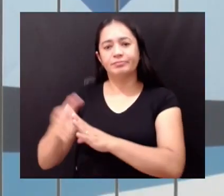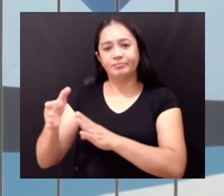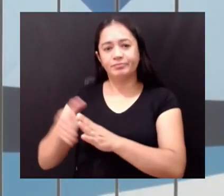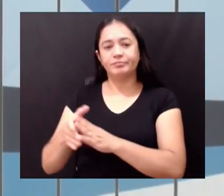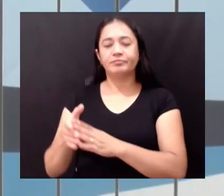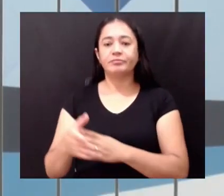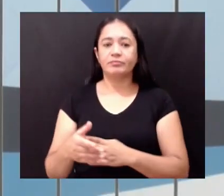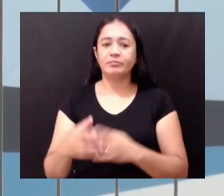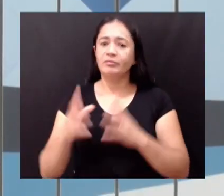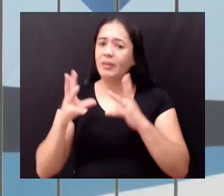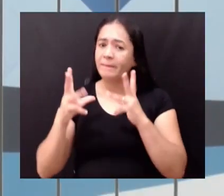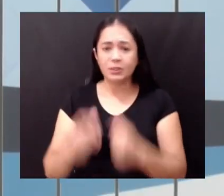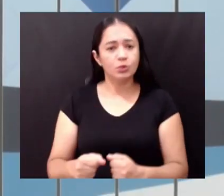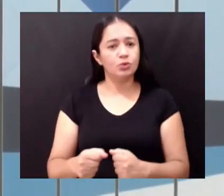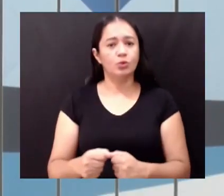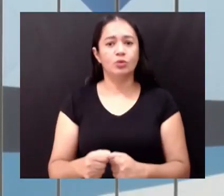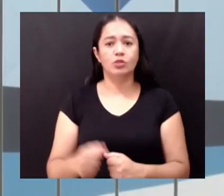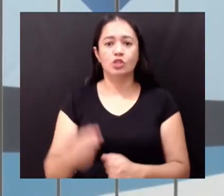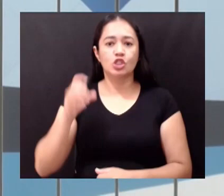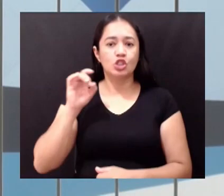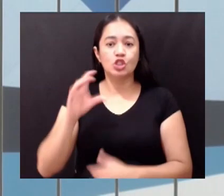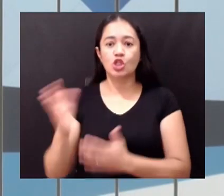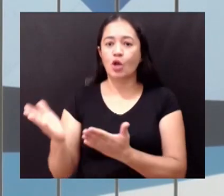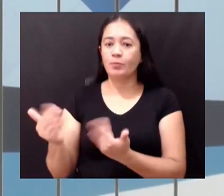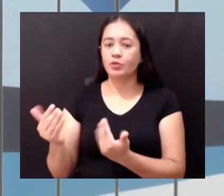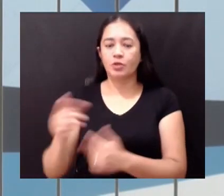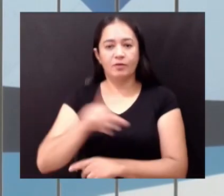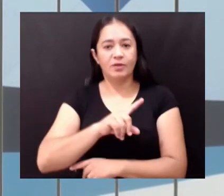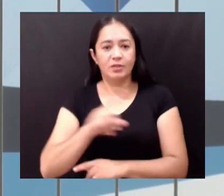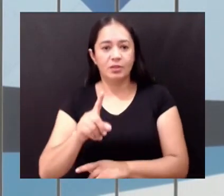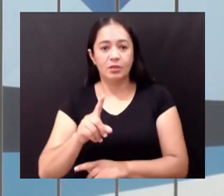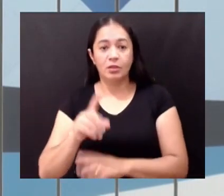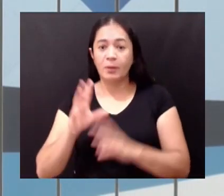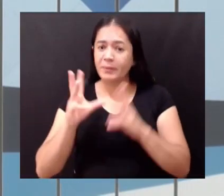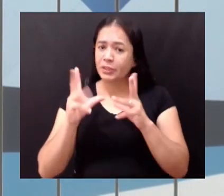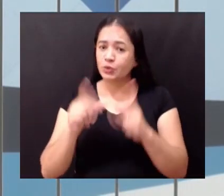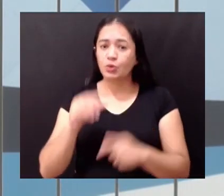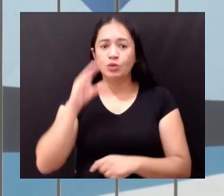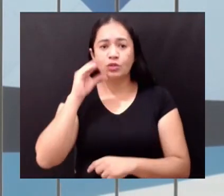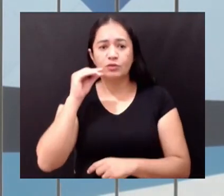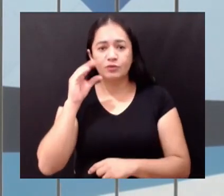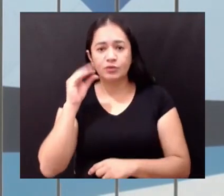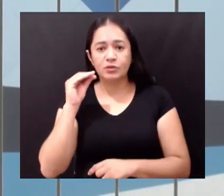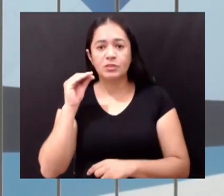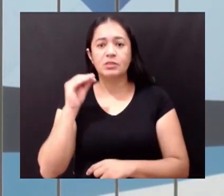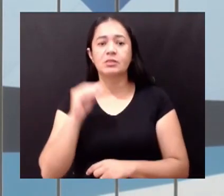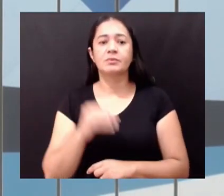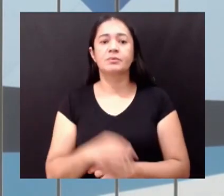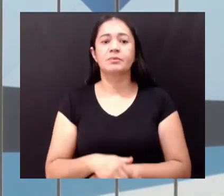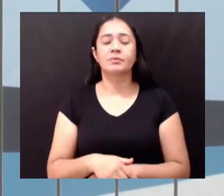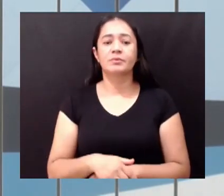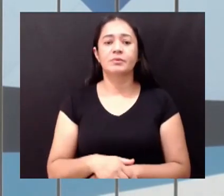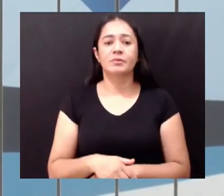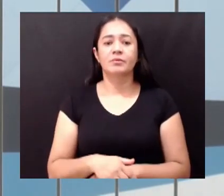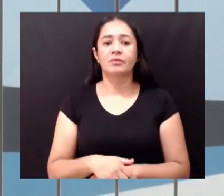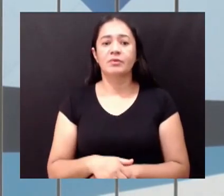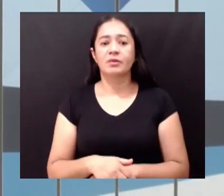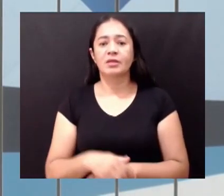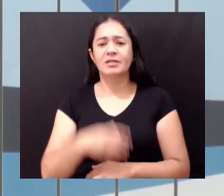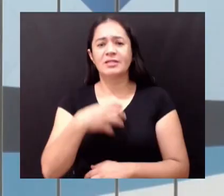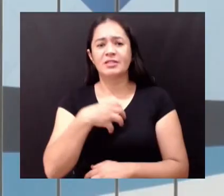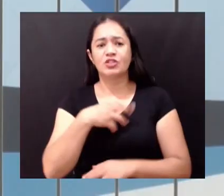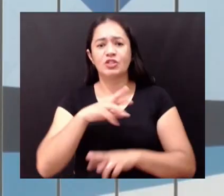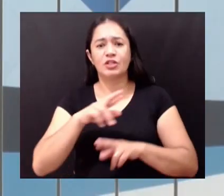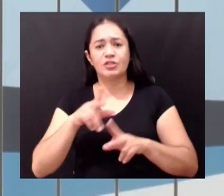Não só para os mais jovens, mas mesmo os mais velhos, né, os profissionais mais seniores, estão sentindo diferença também nesse